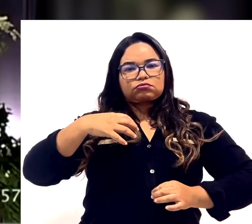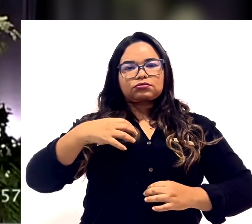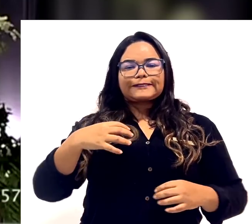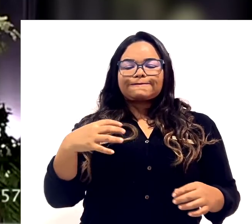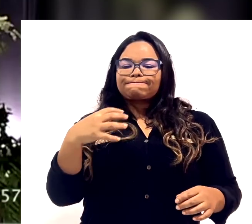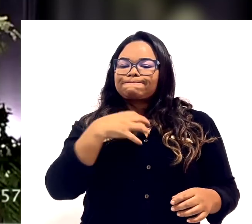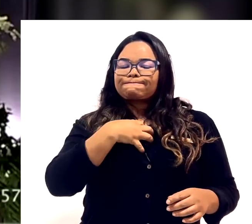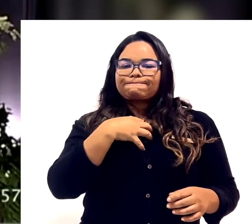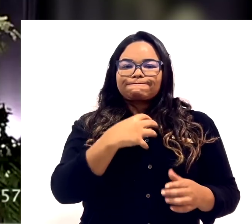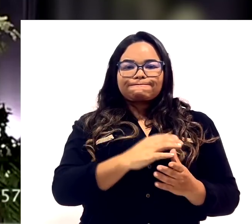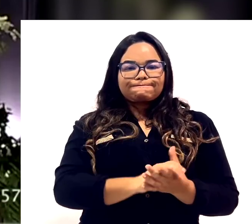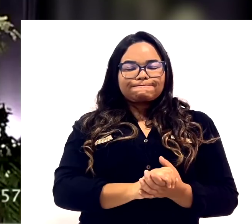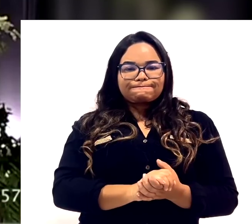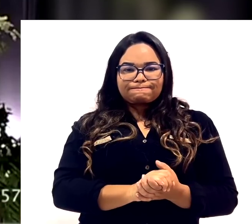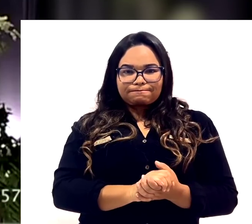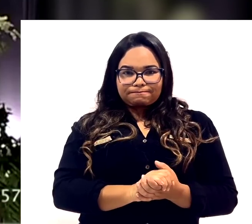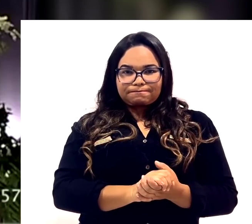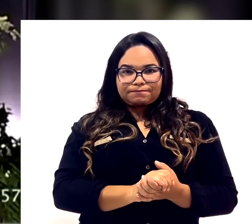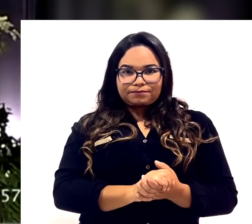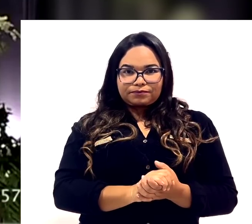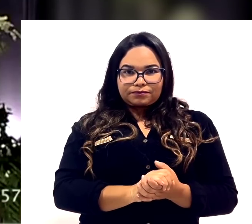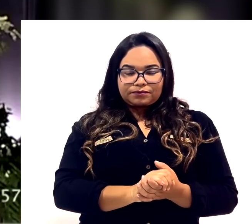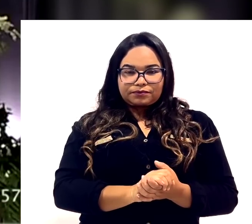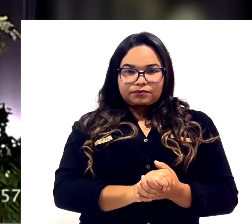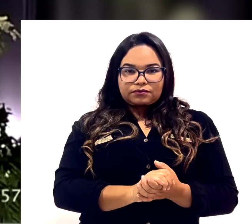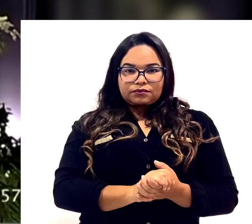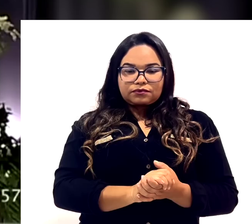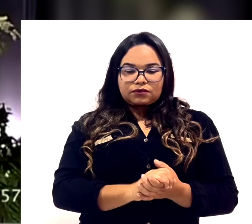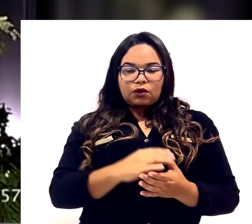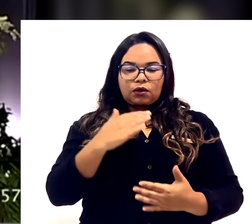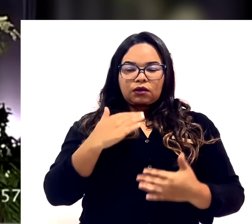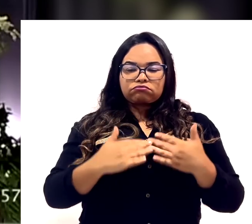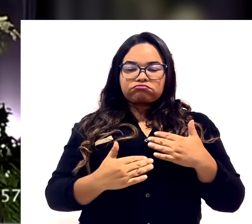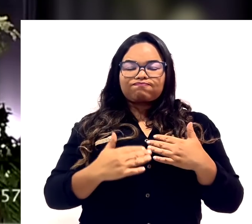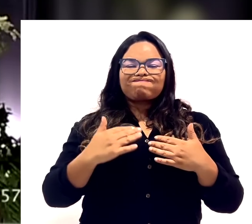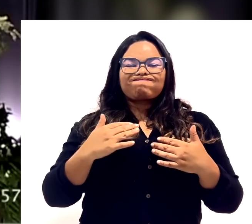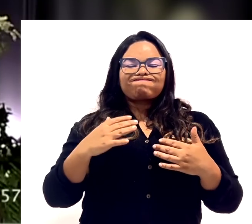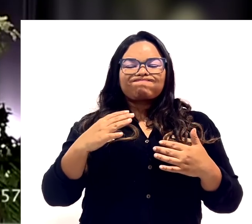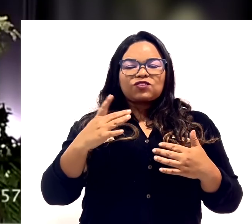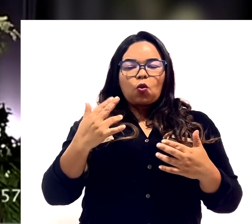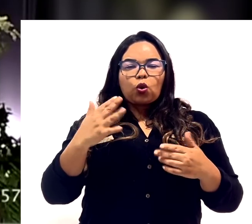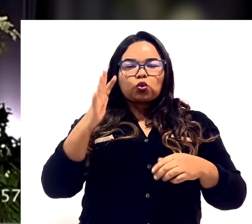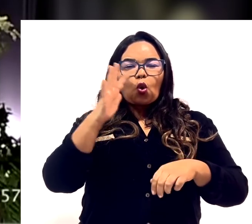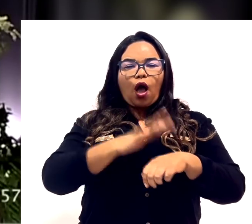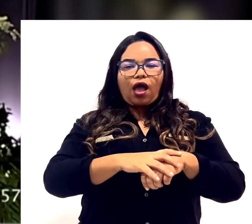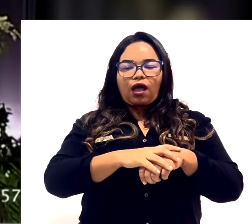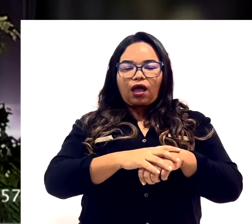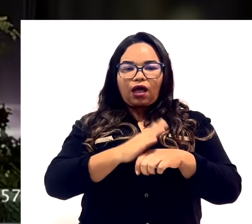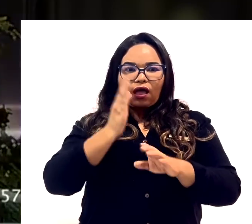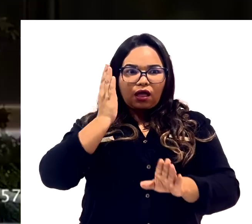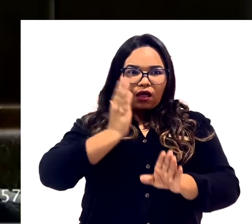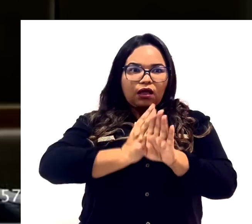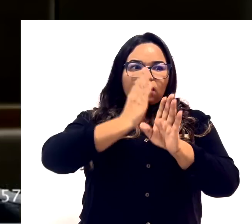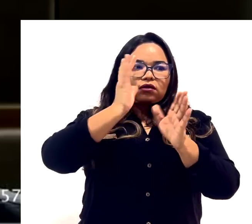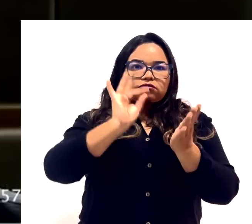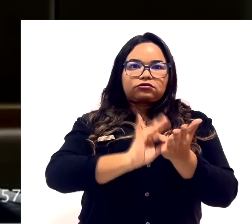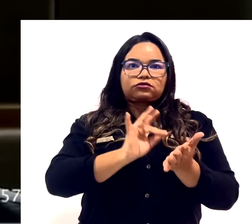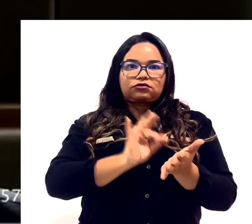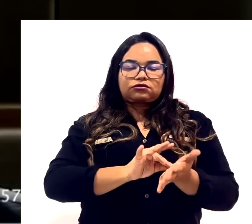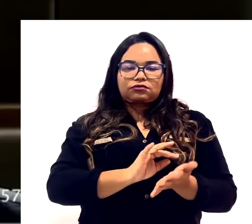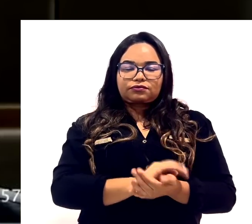fiquei muito chocado e estive, de fato, até fisicamente doente quando eu descobri isto.